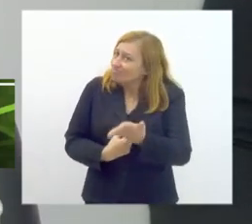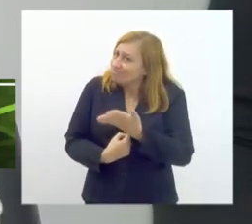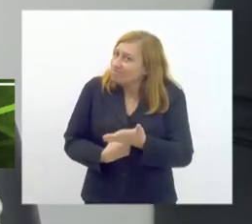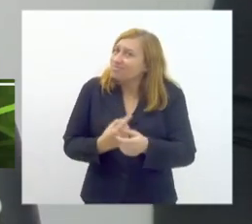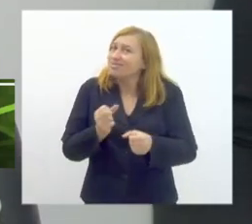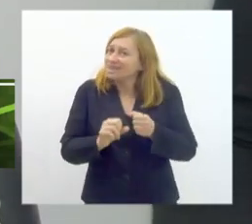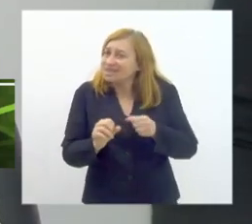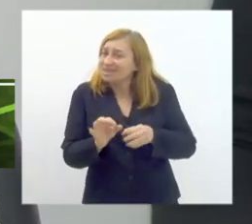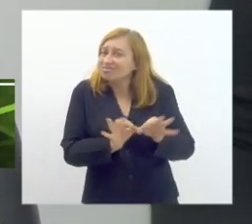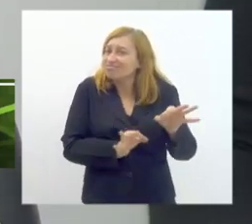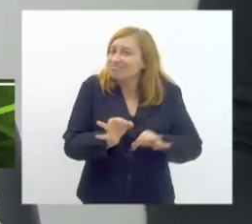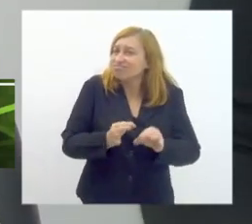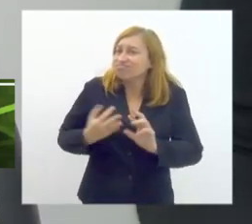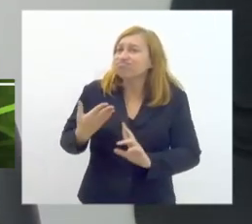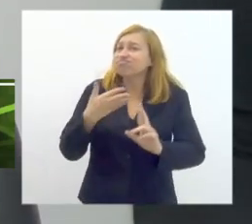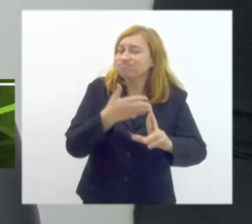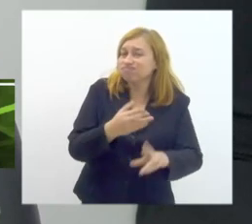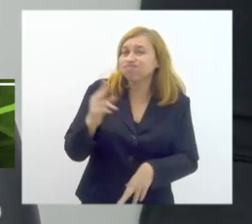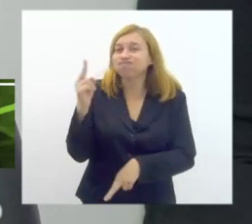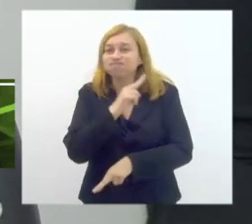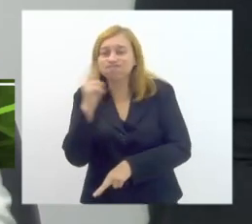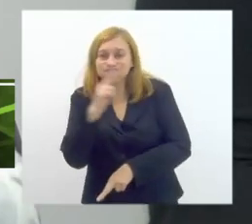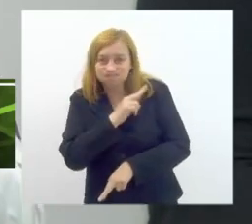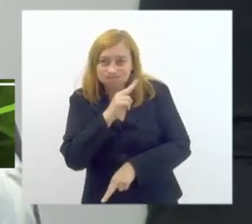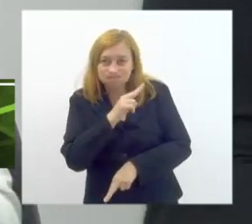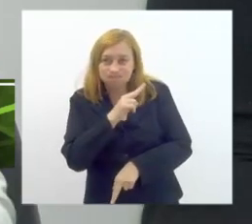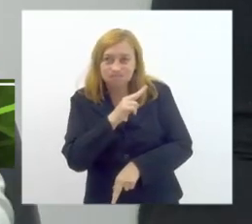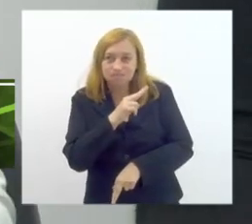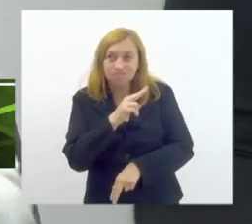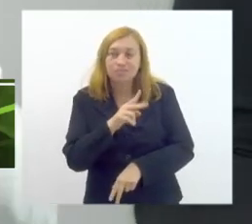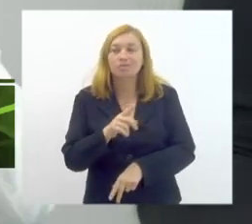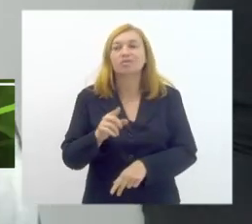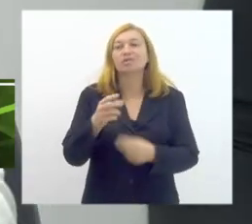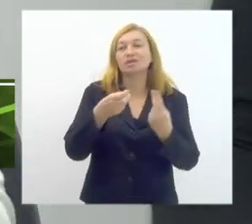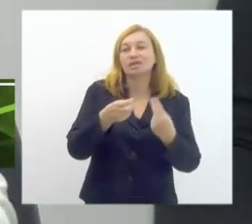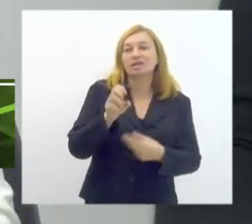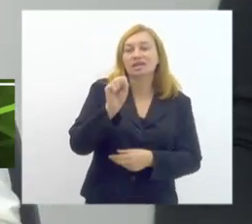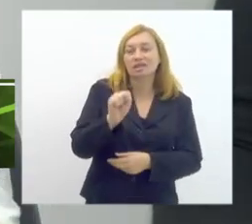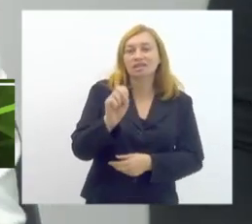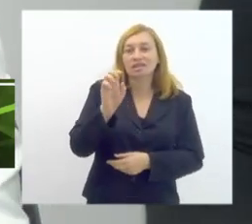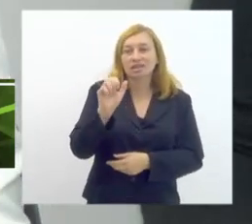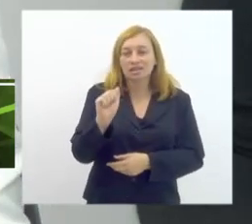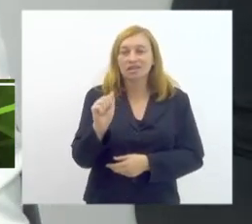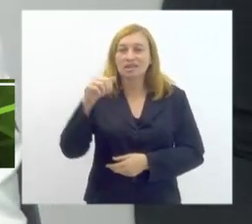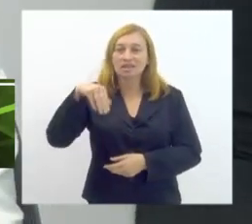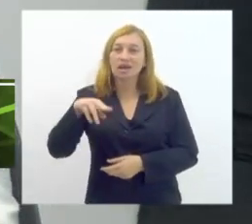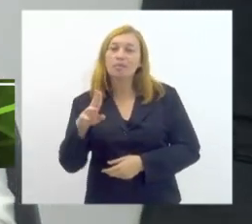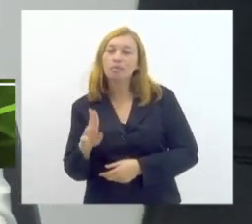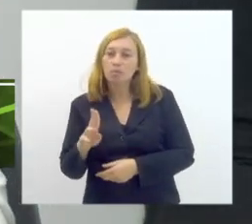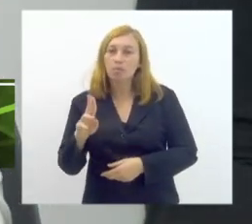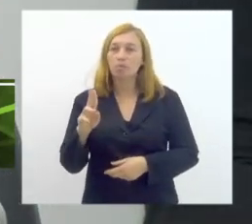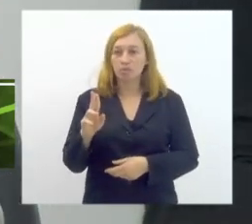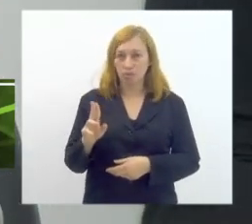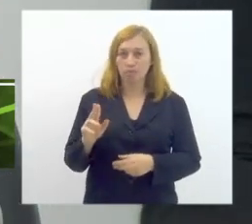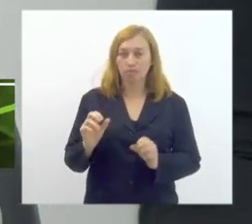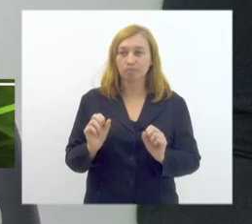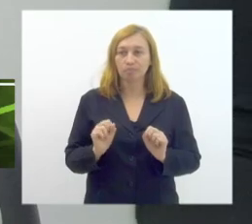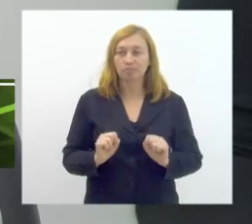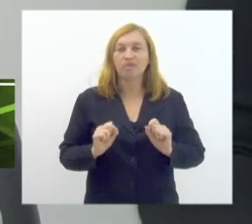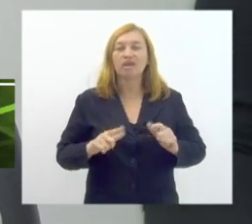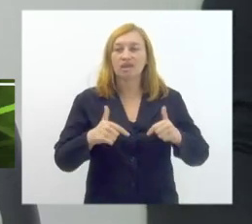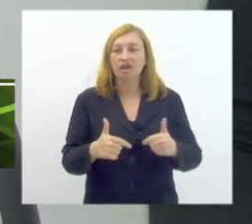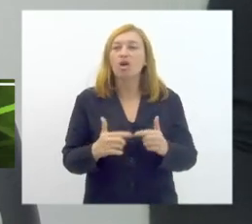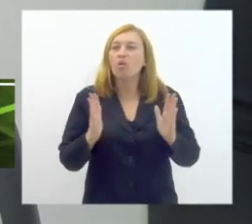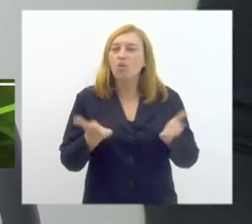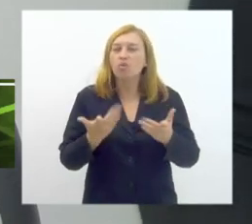a nossa grade de referência de urgência e emergência para fazer com que o SAMU possa ser efetivo. Eu acho que a gente hoje